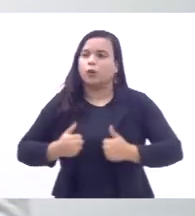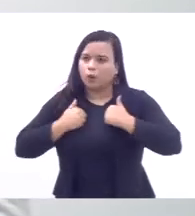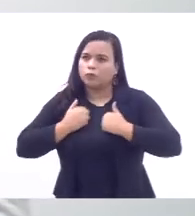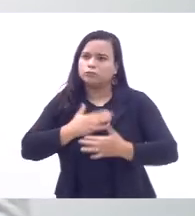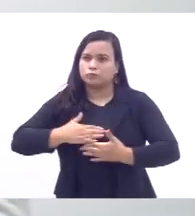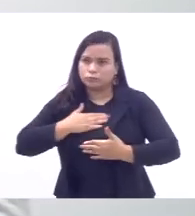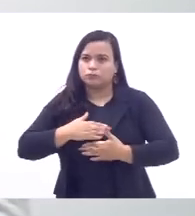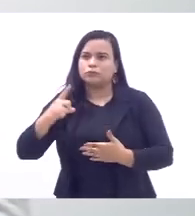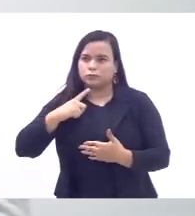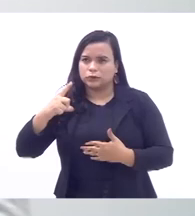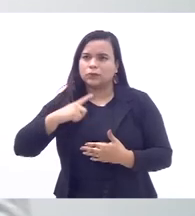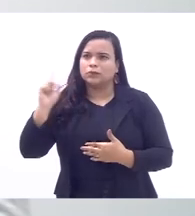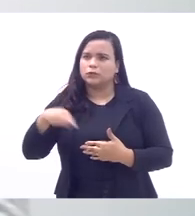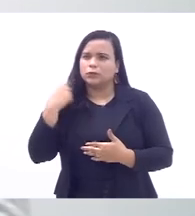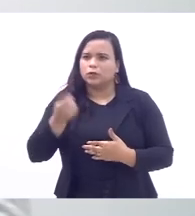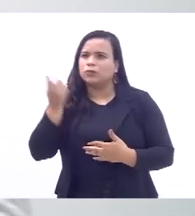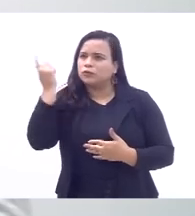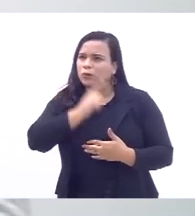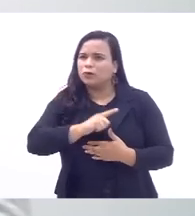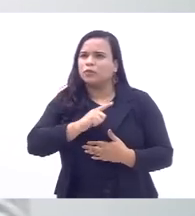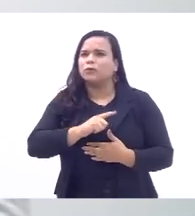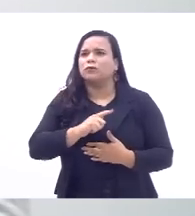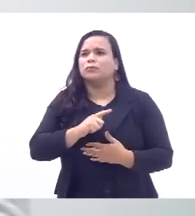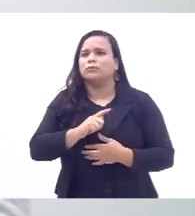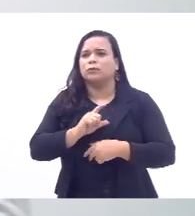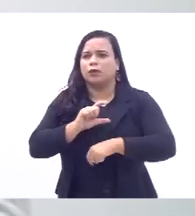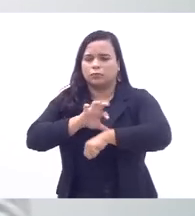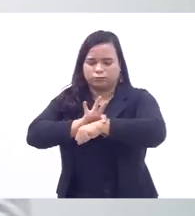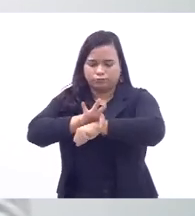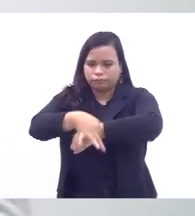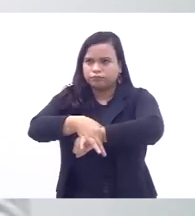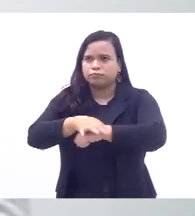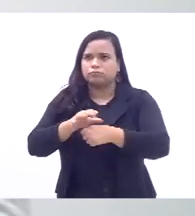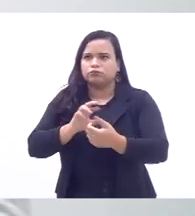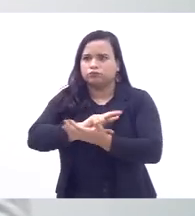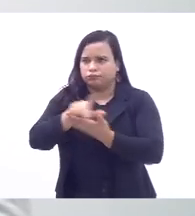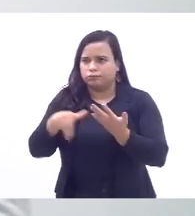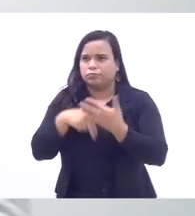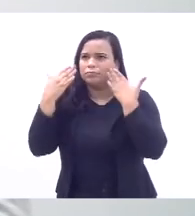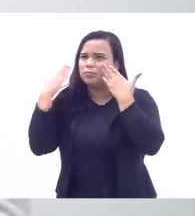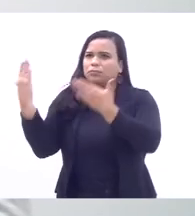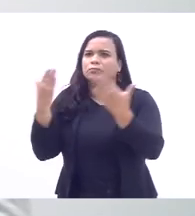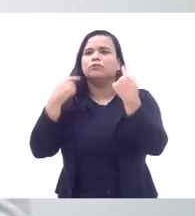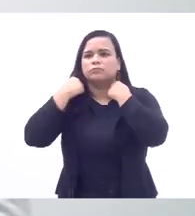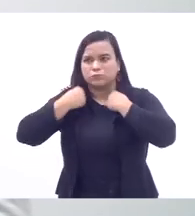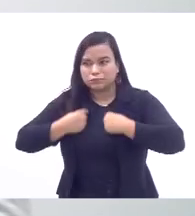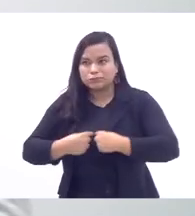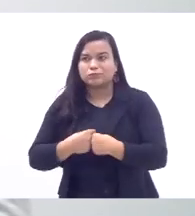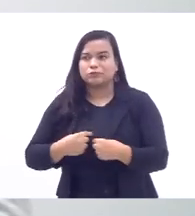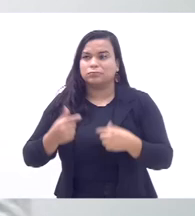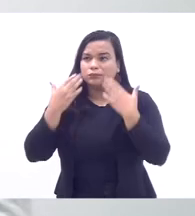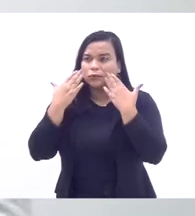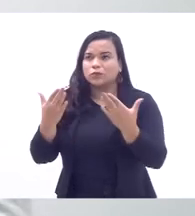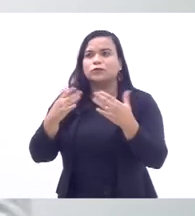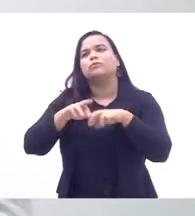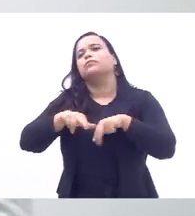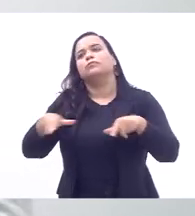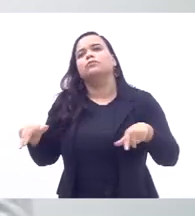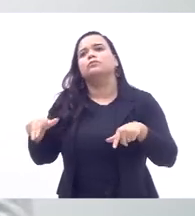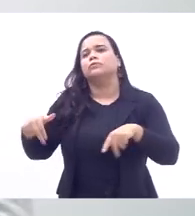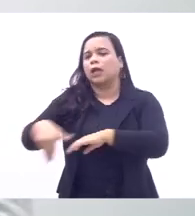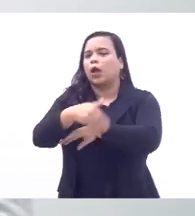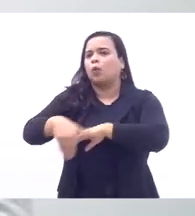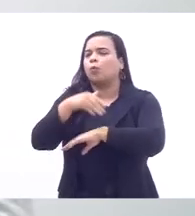de poder andar com a nossa pulseira de Ifá, de poder andar com os nossos ilhequês, com os nossos abadás na